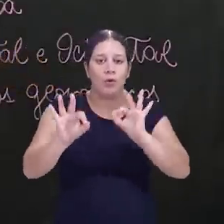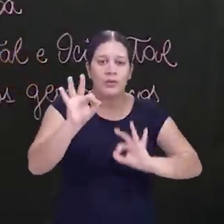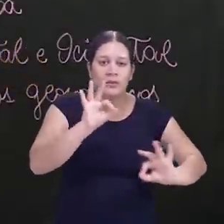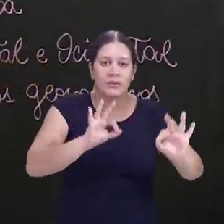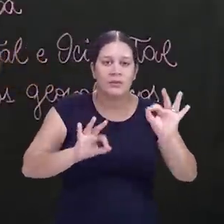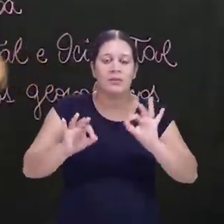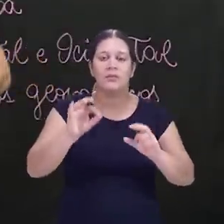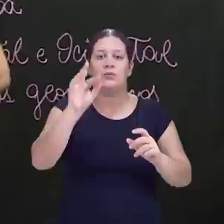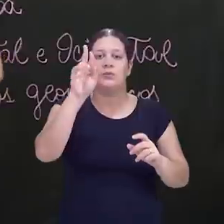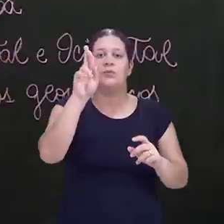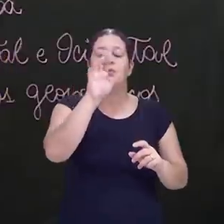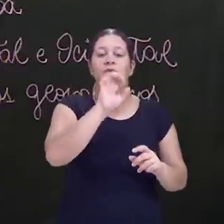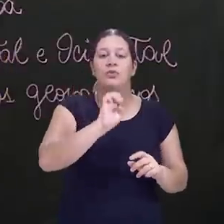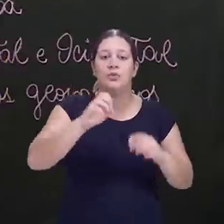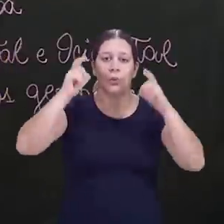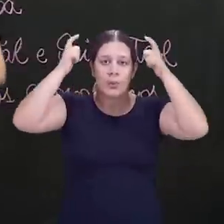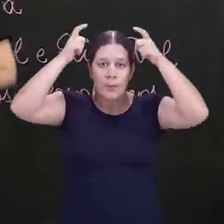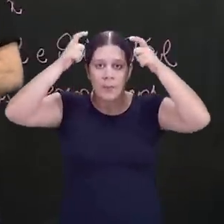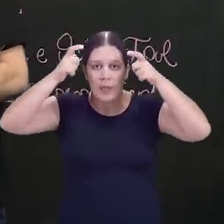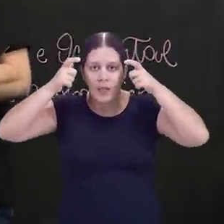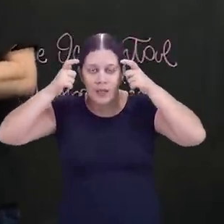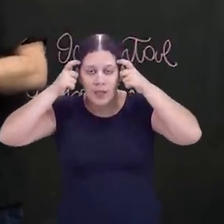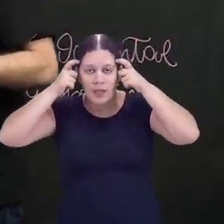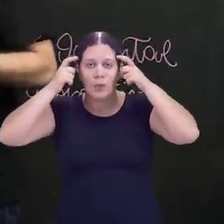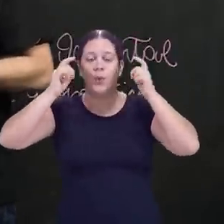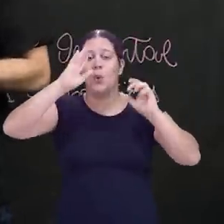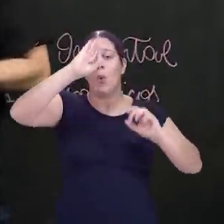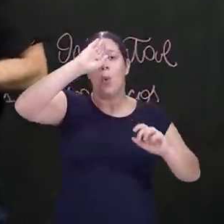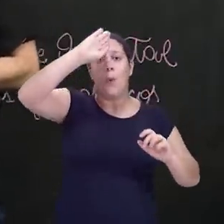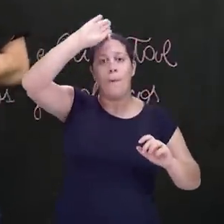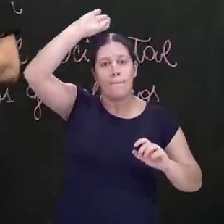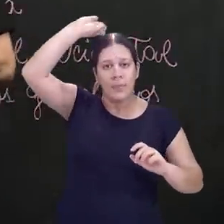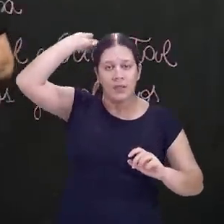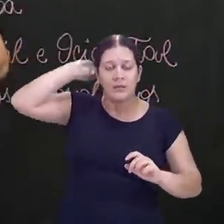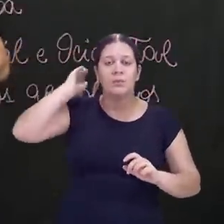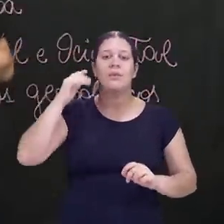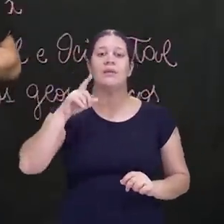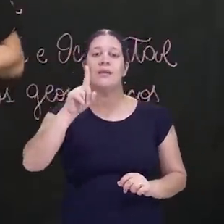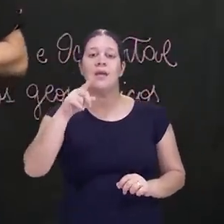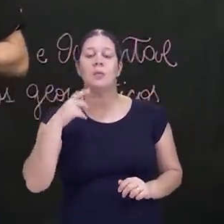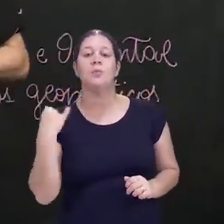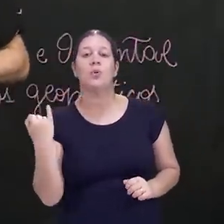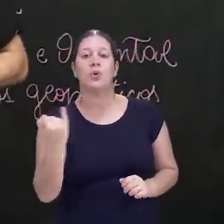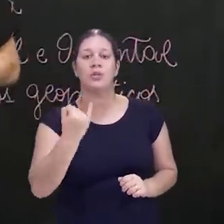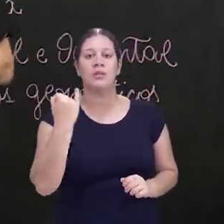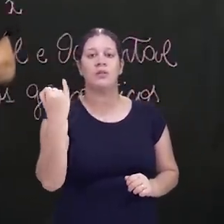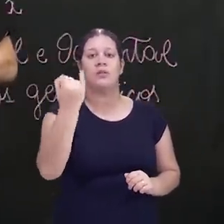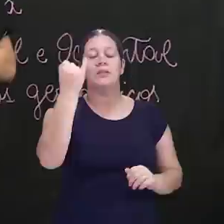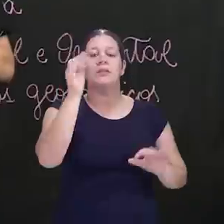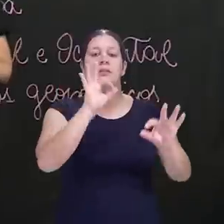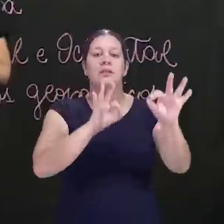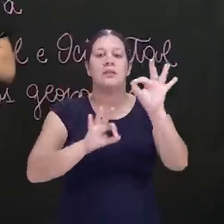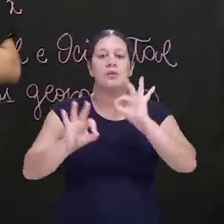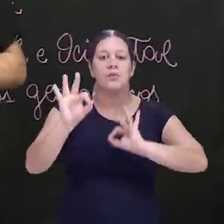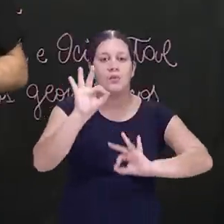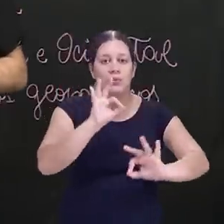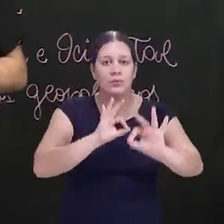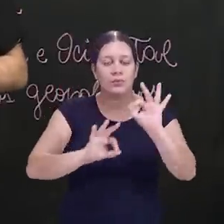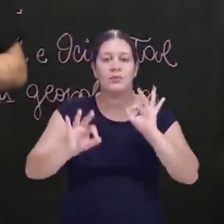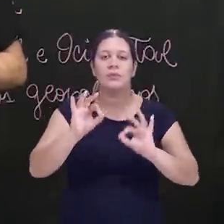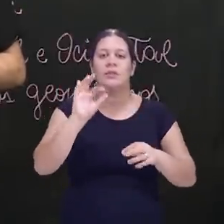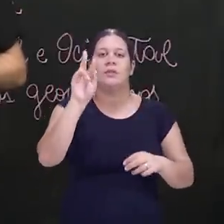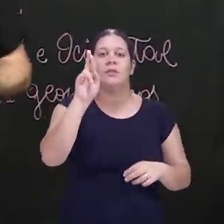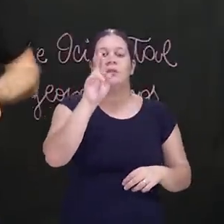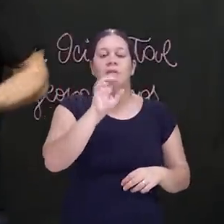a região do Império Romano, acabam sendo aí fatores importantes para a organização dessa